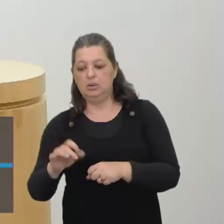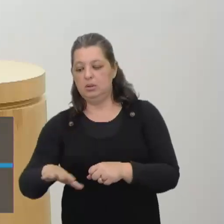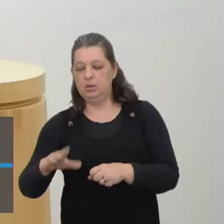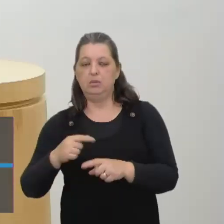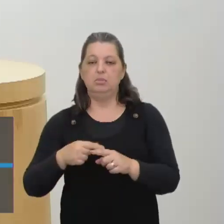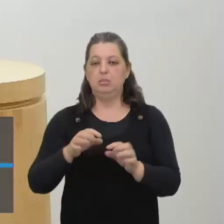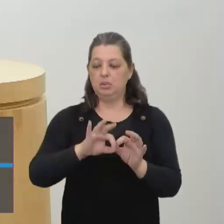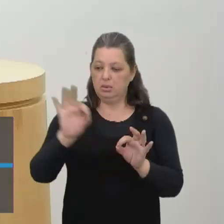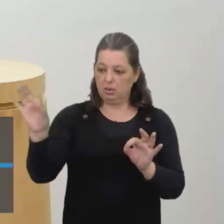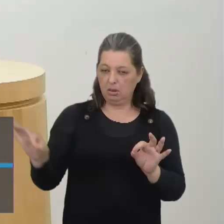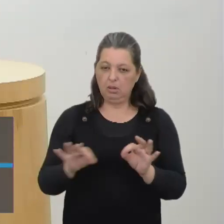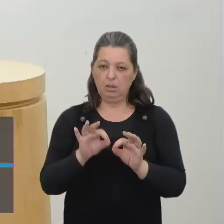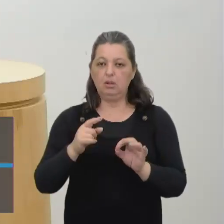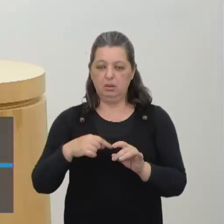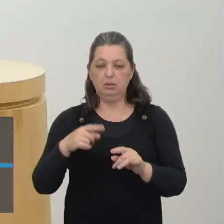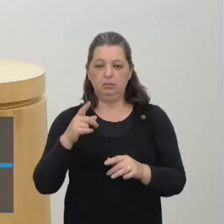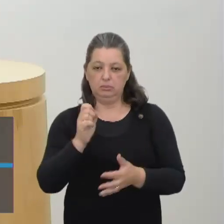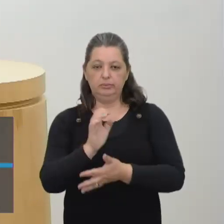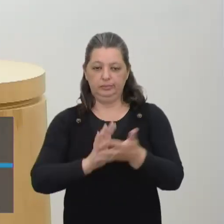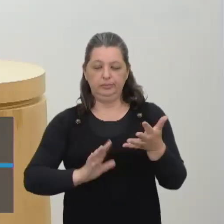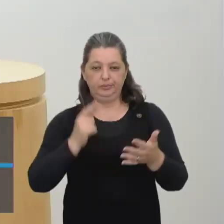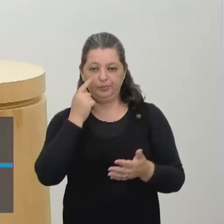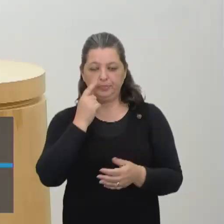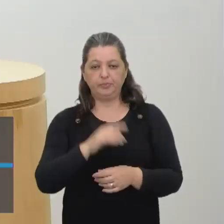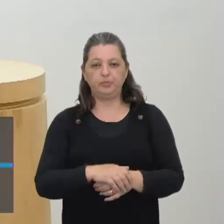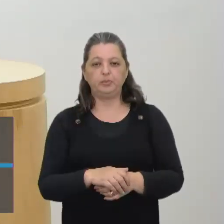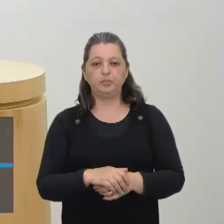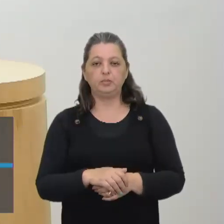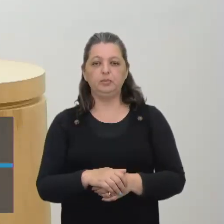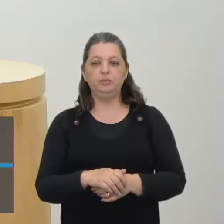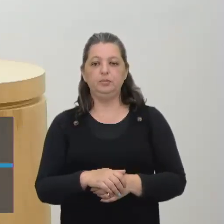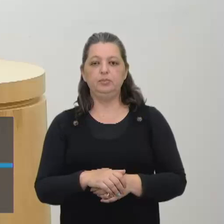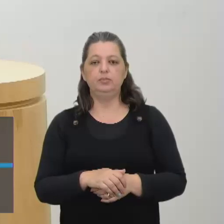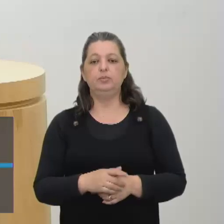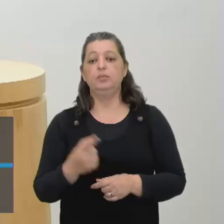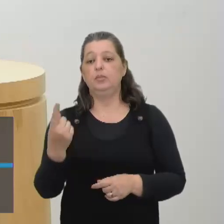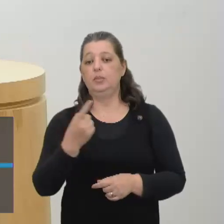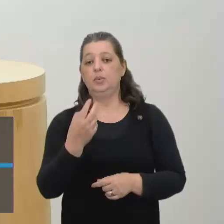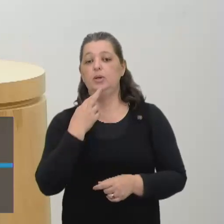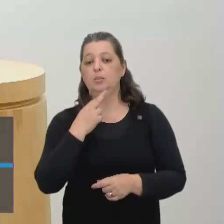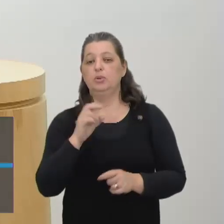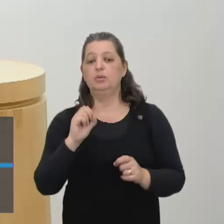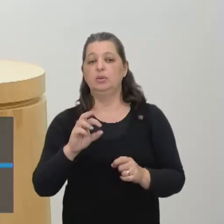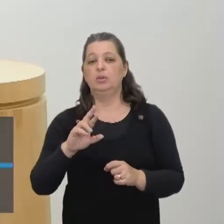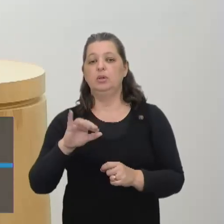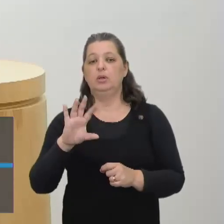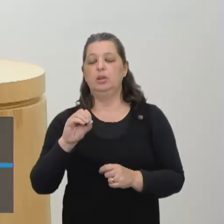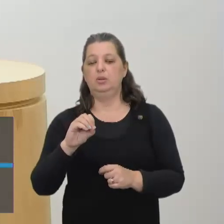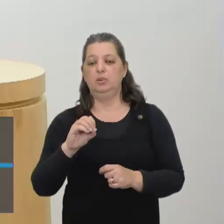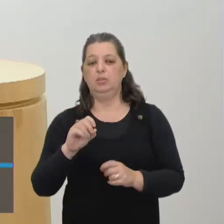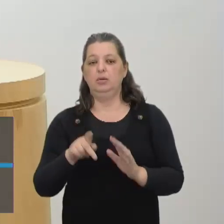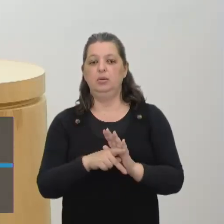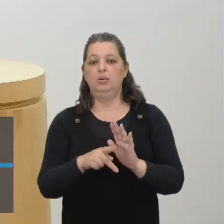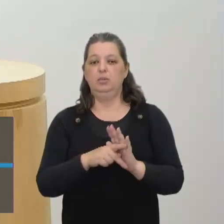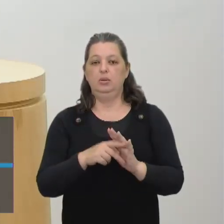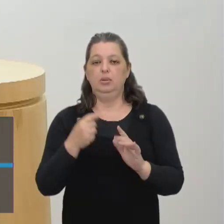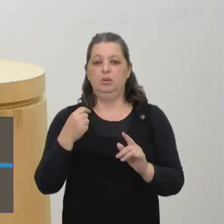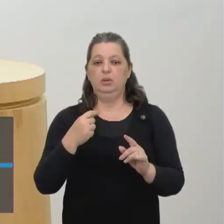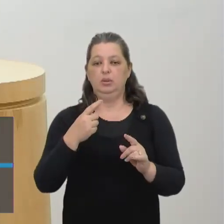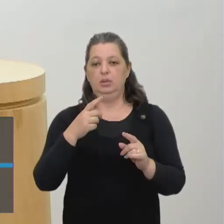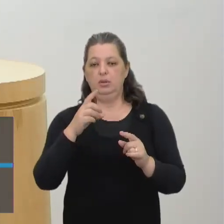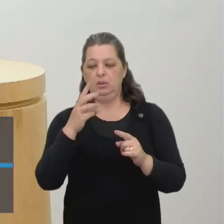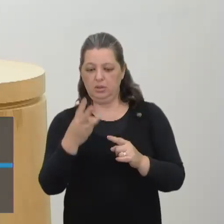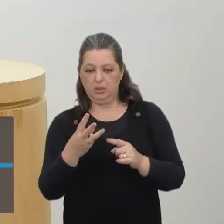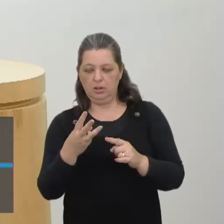depois desconta. É essa a intenção desse exercício, tá bom? Então, primeiro você vai me responder quem são os raios. Lembrando que tem 3 centímetros de um lado, 12 do